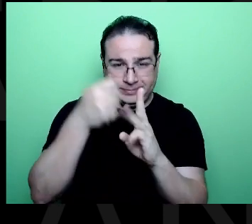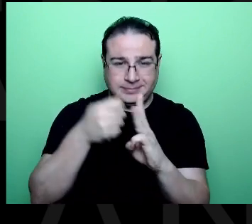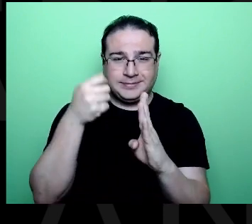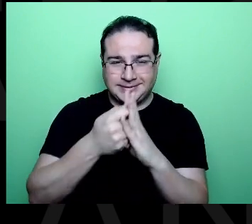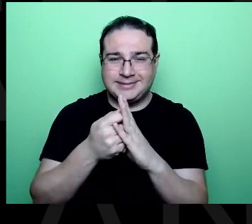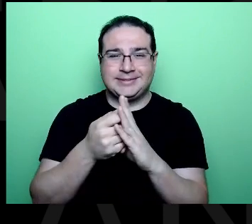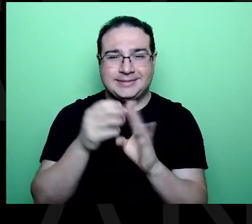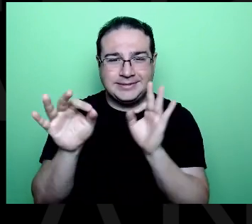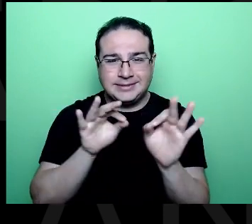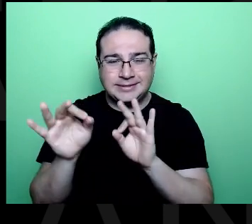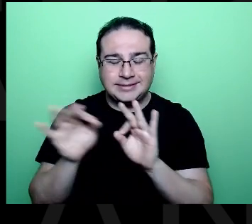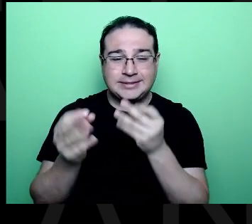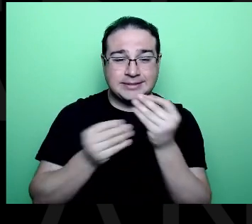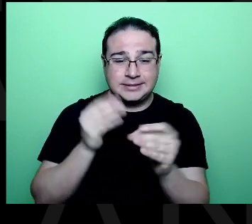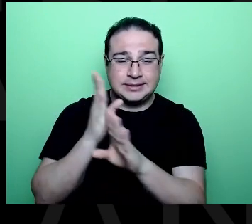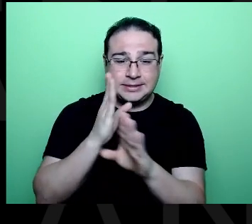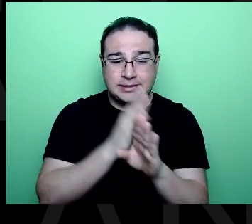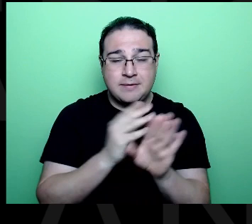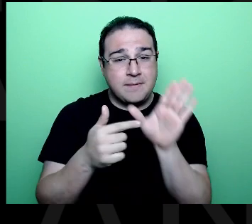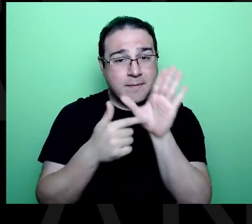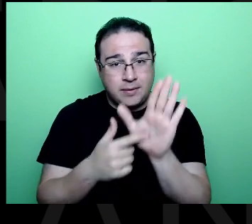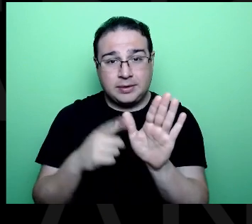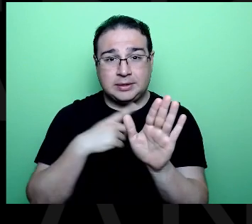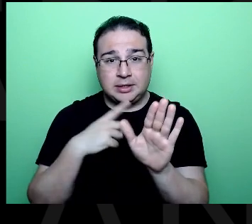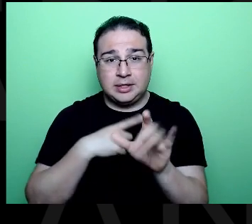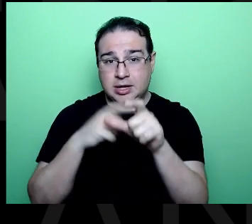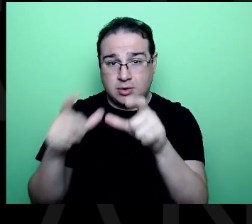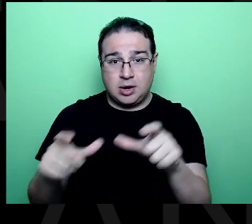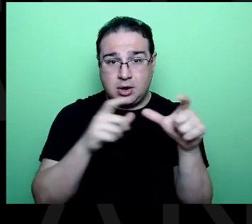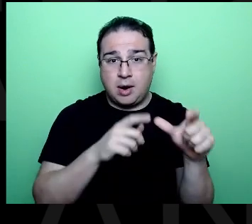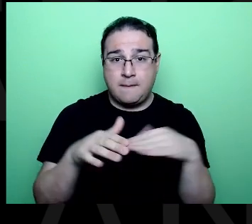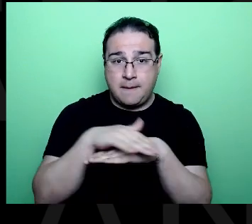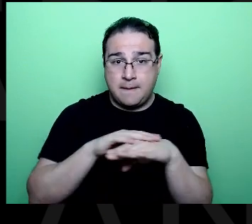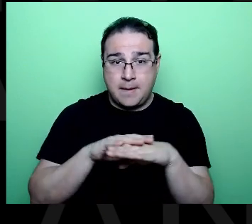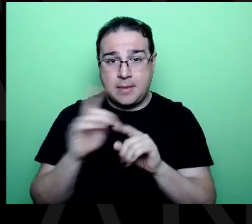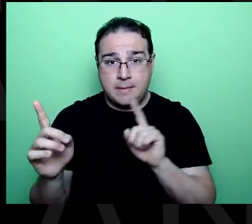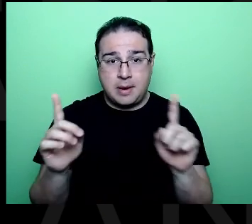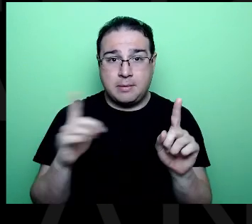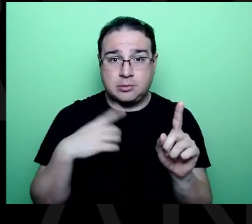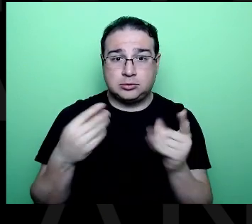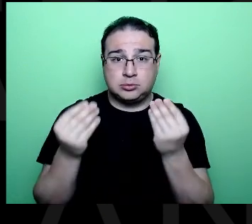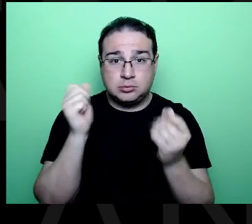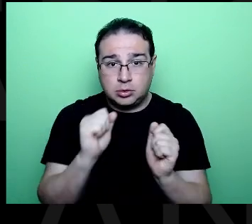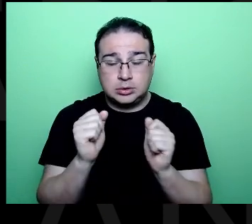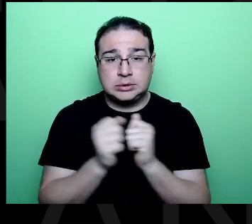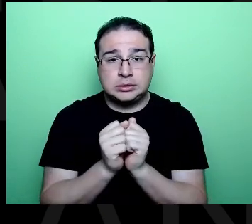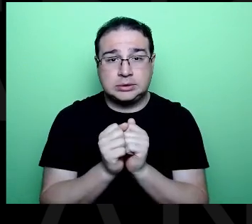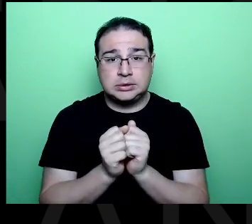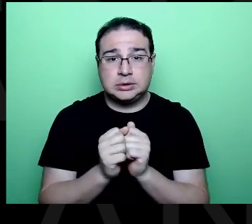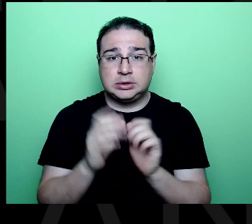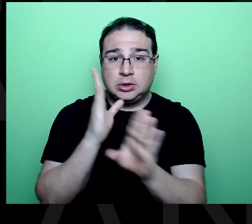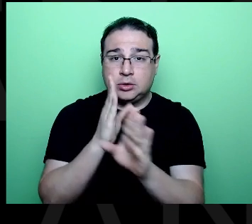Anos e anos, meses e meses de representantes de um lado e do outro para poderem